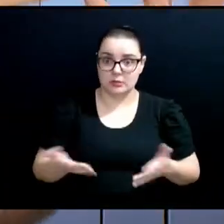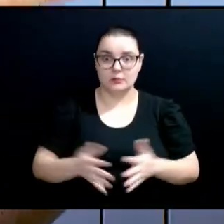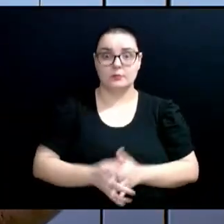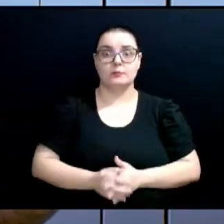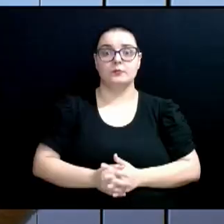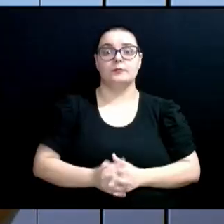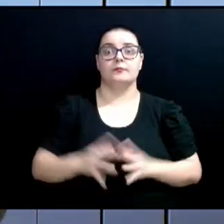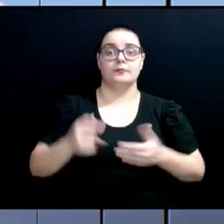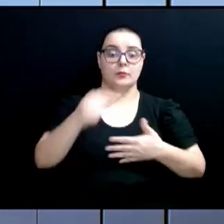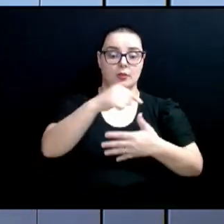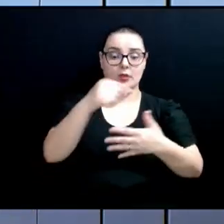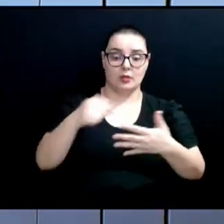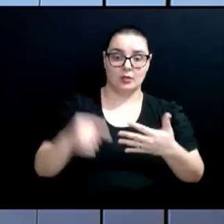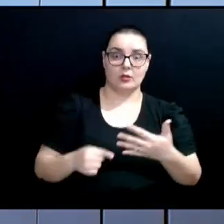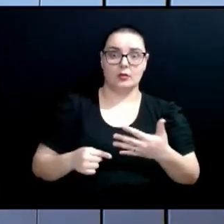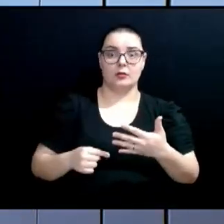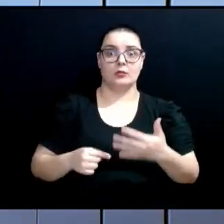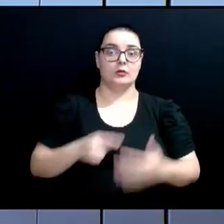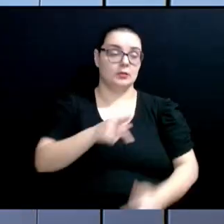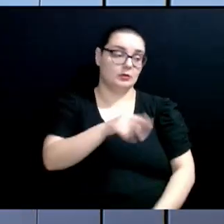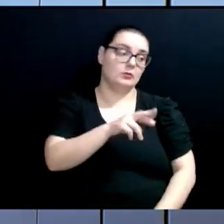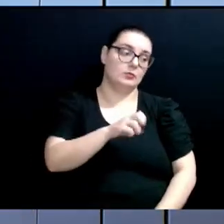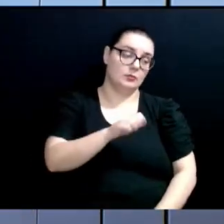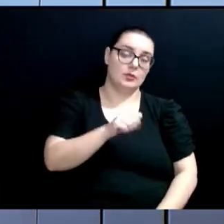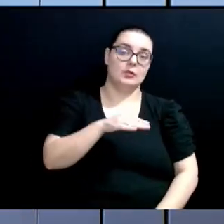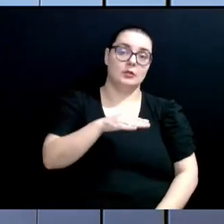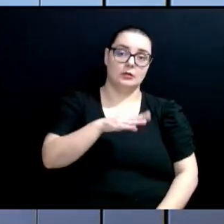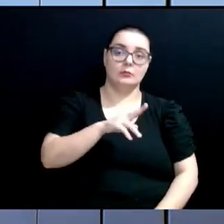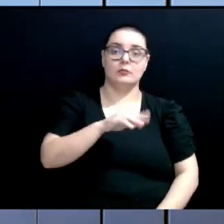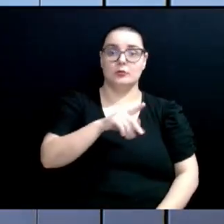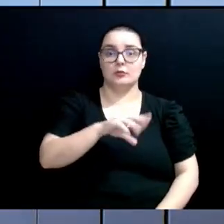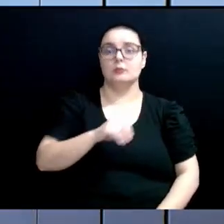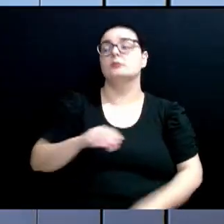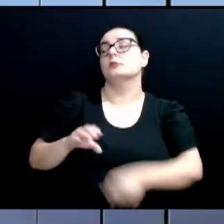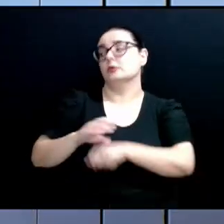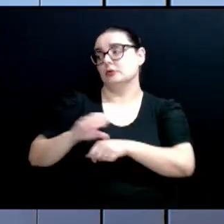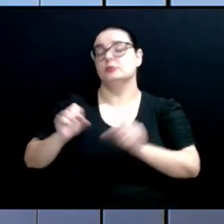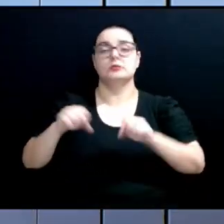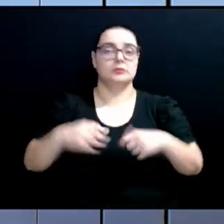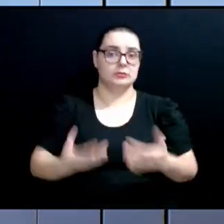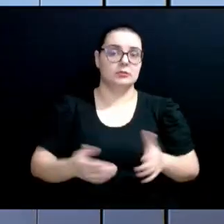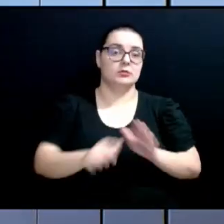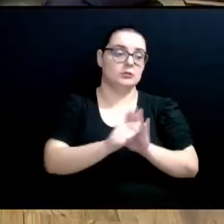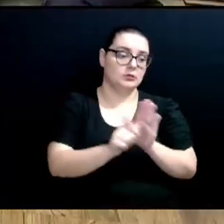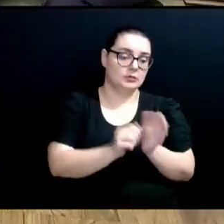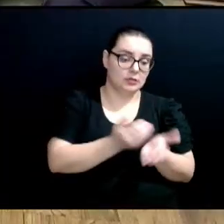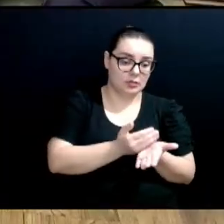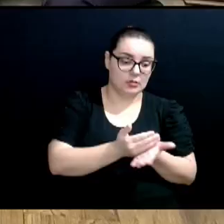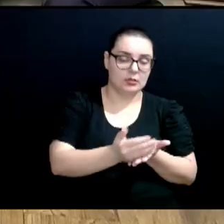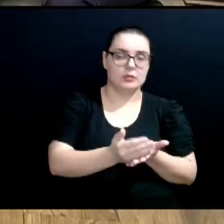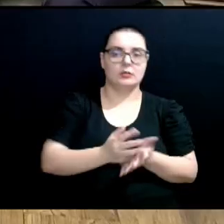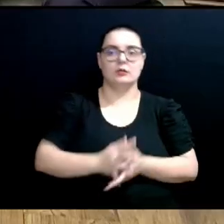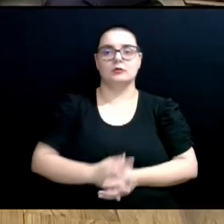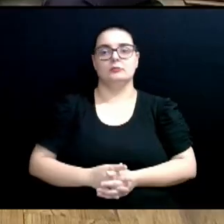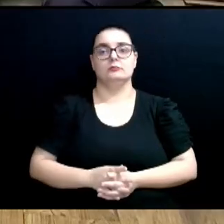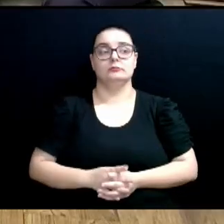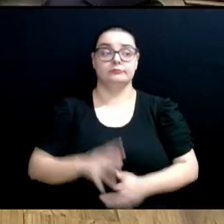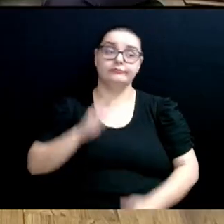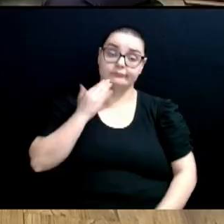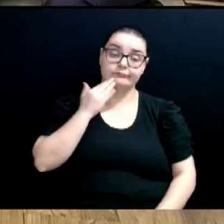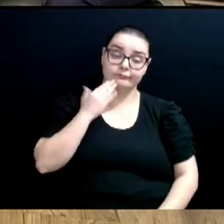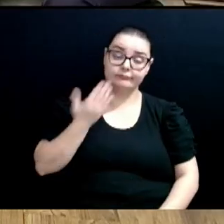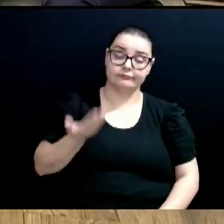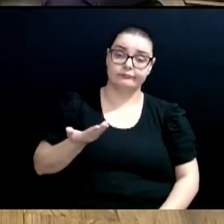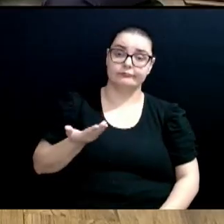estão no preâmbulo da nossa Constituição, inclusive, né? E nos artigos iniciais, ela está falhando. Então ela está passível